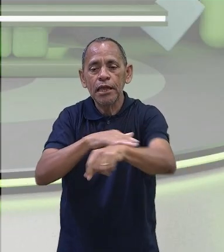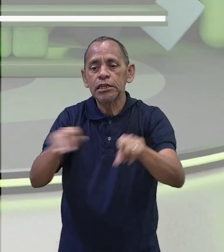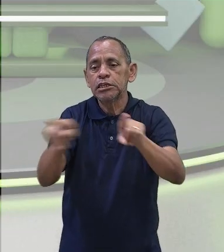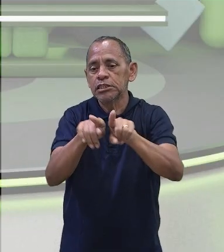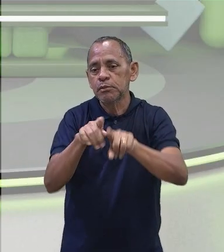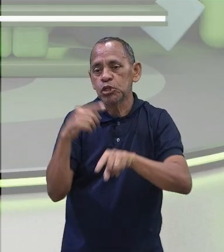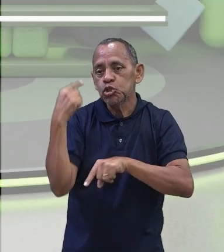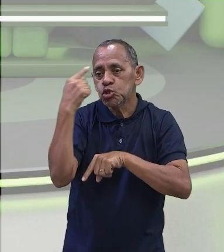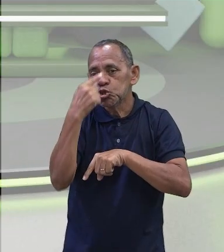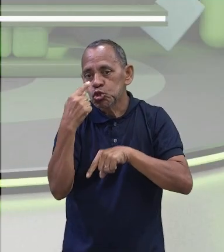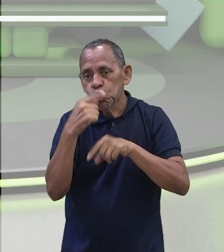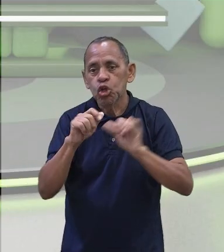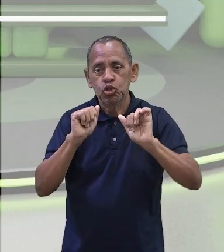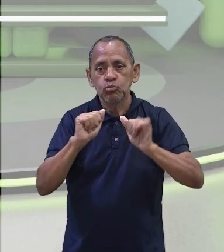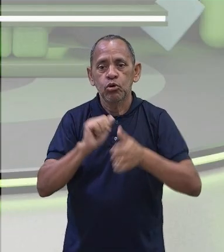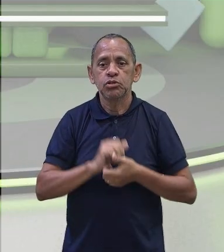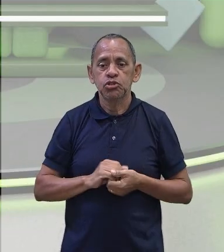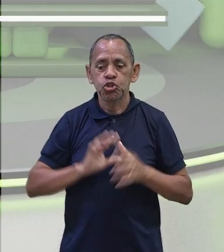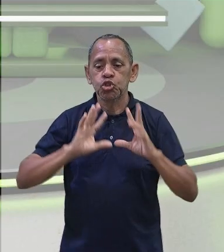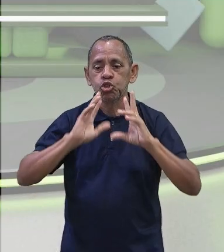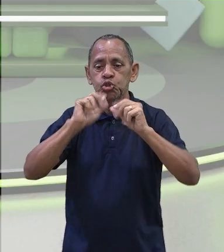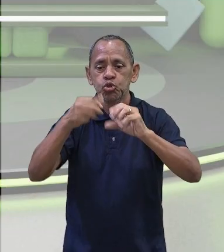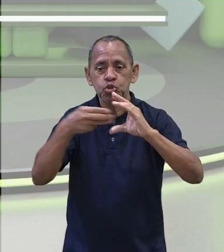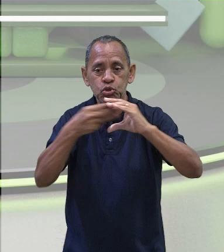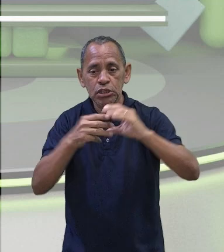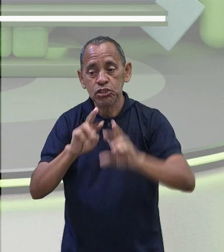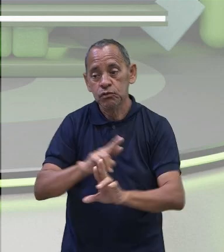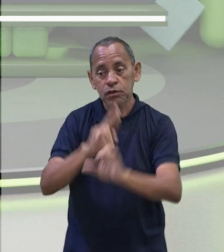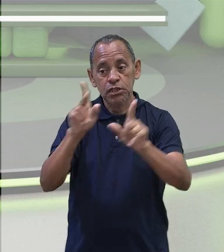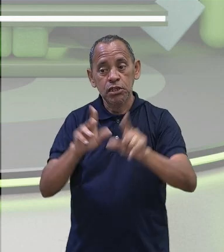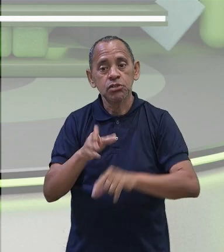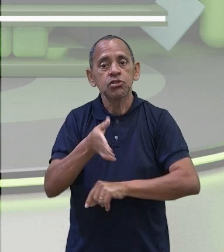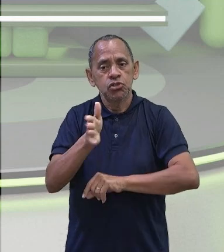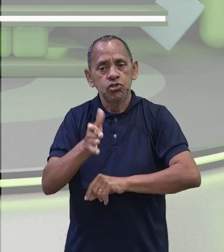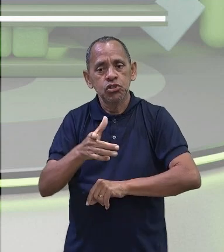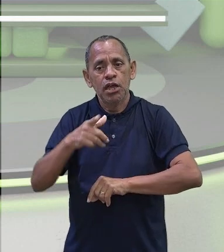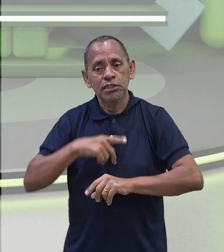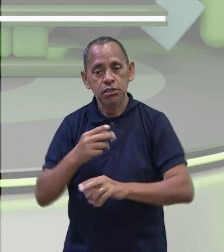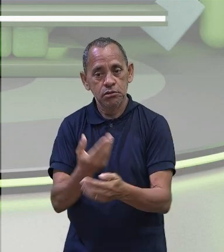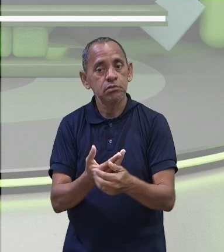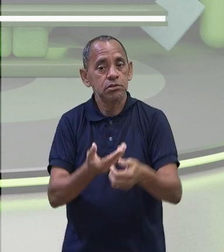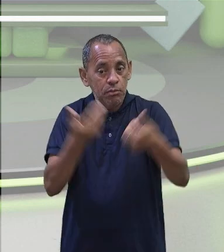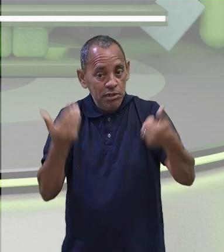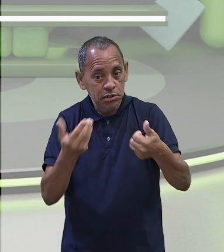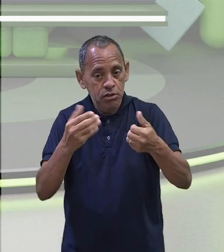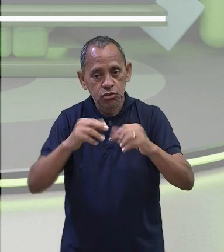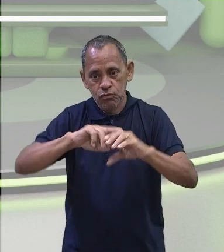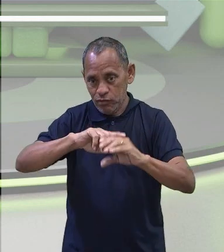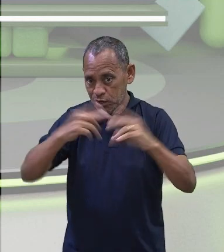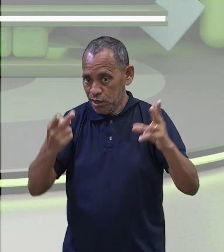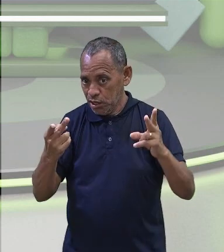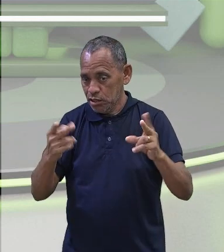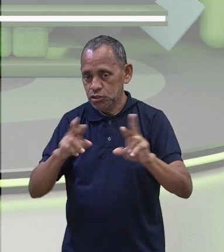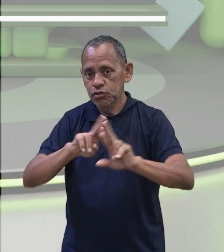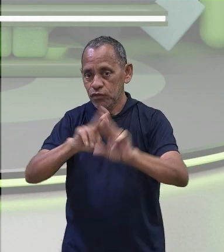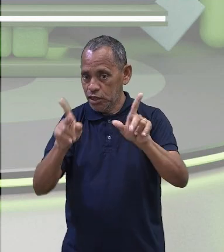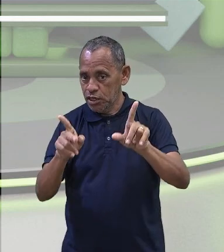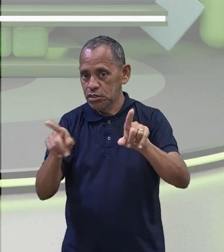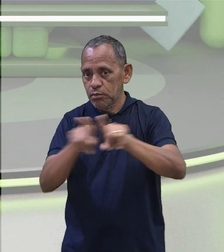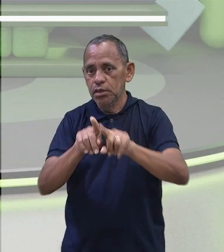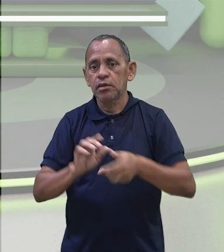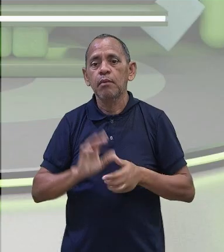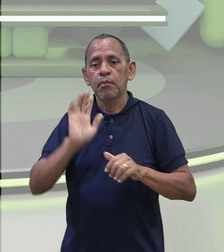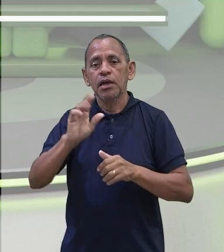isso, então, ó, vejam só, são células diferentes, células que já se diferenciaram. Essas células, elas têm um grande potencial